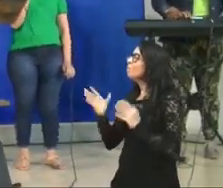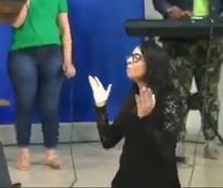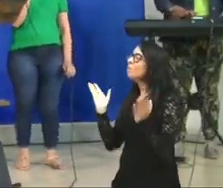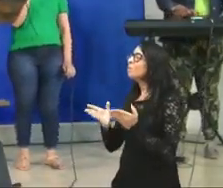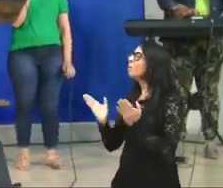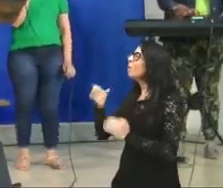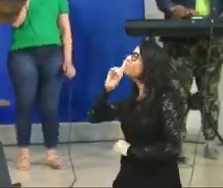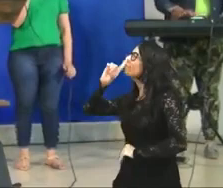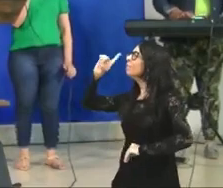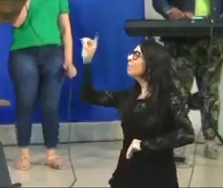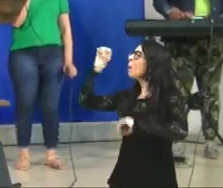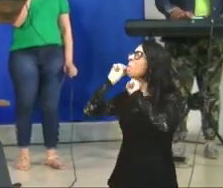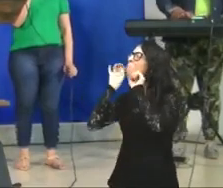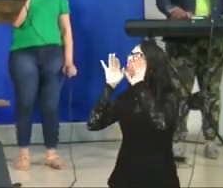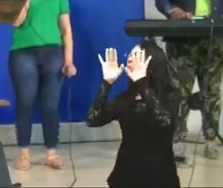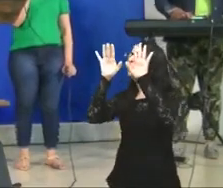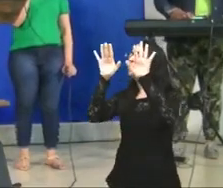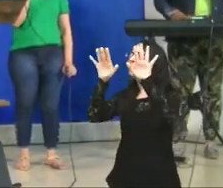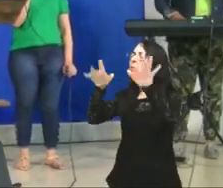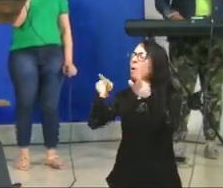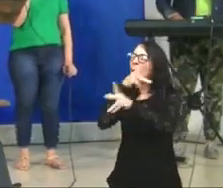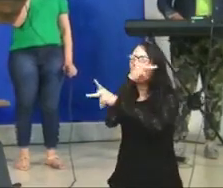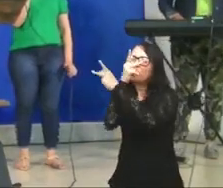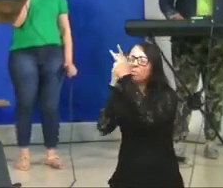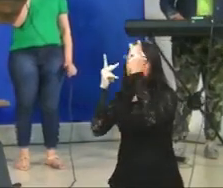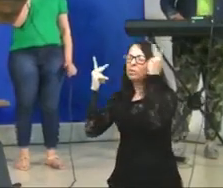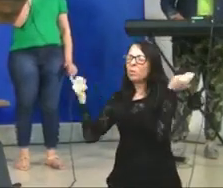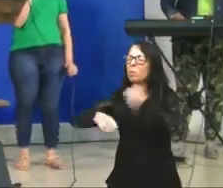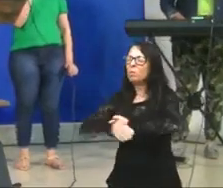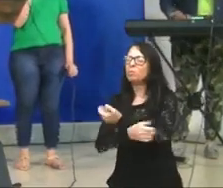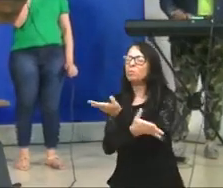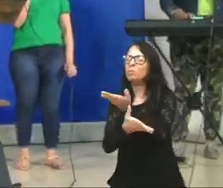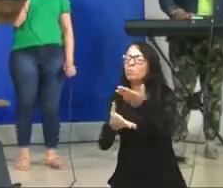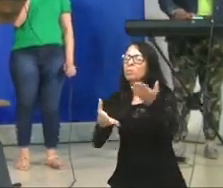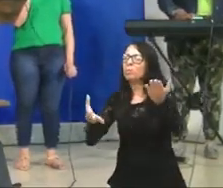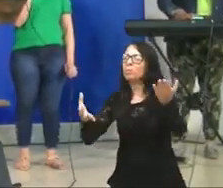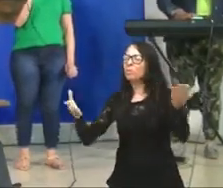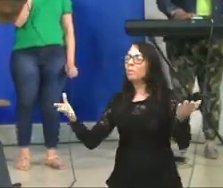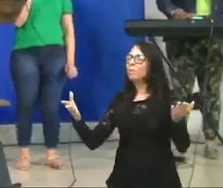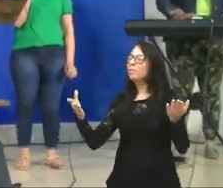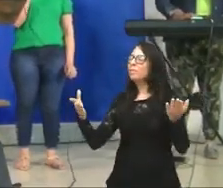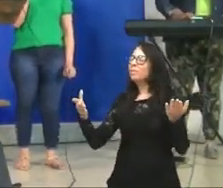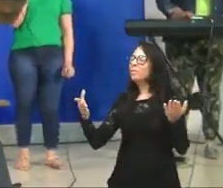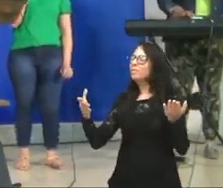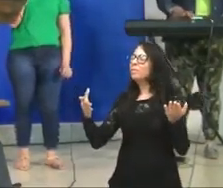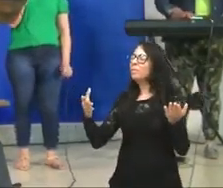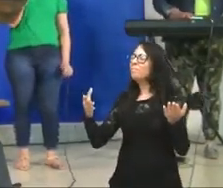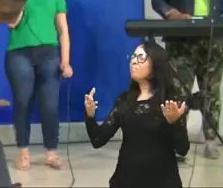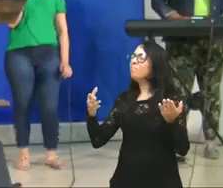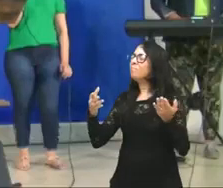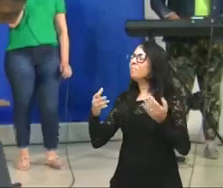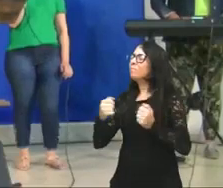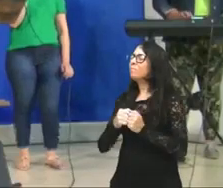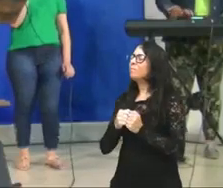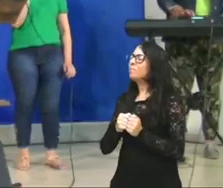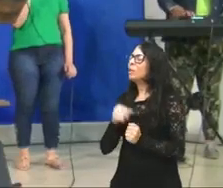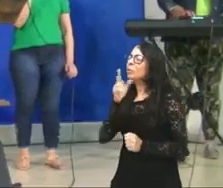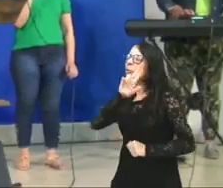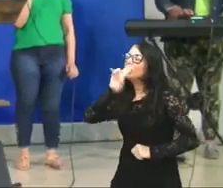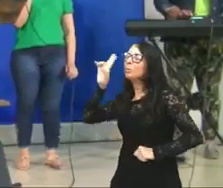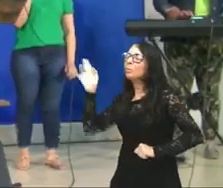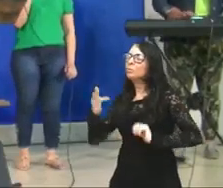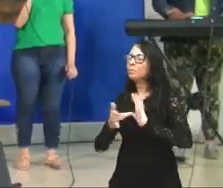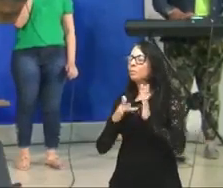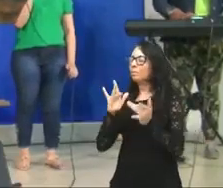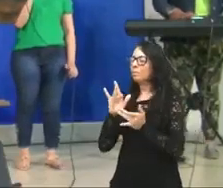depois. Que o Senhor venha abençoar a cada membro da tua casa, da tua igreja, em nome de Jesus. Abençoa, Senhor,